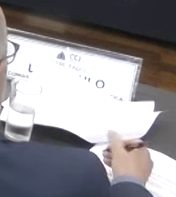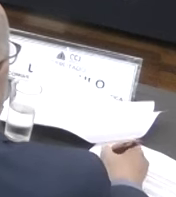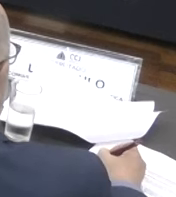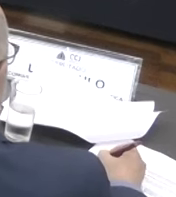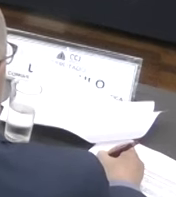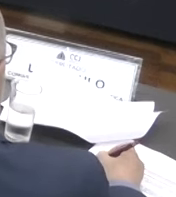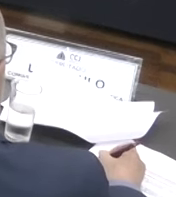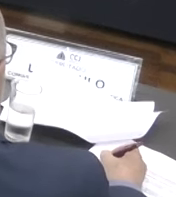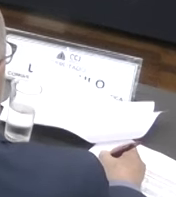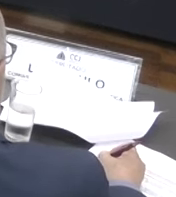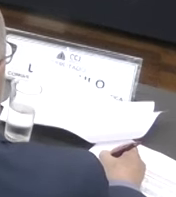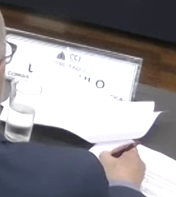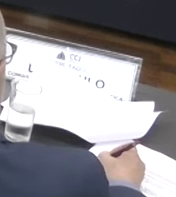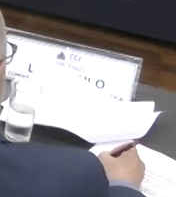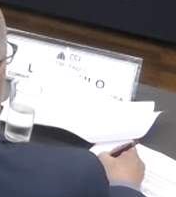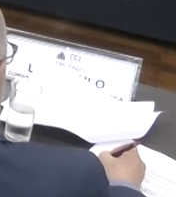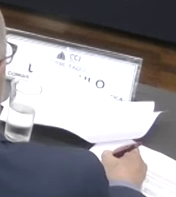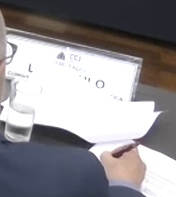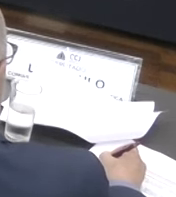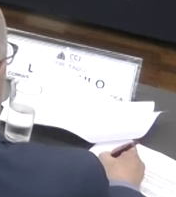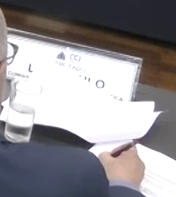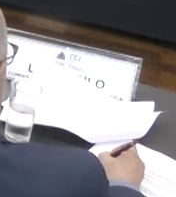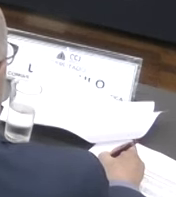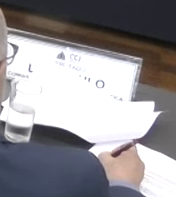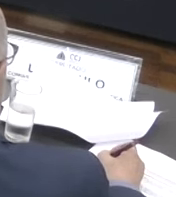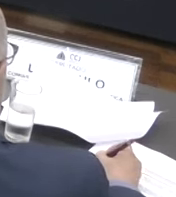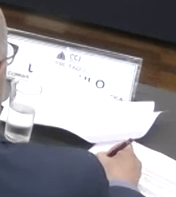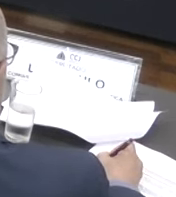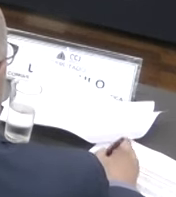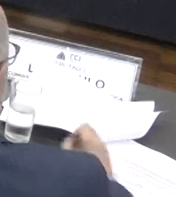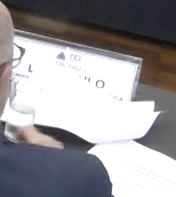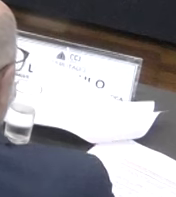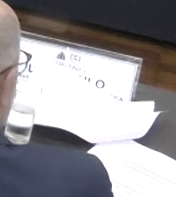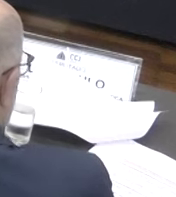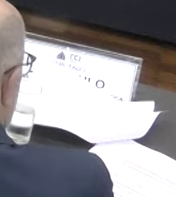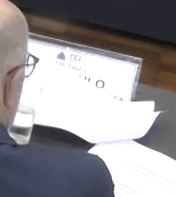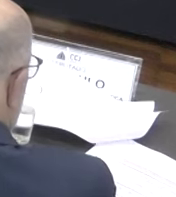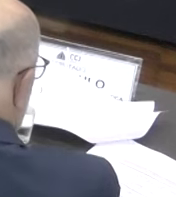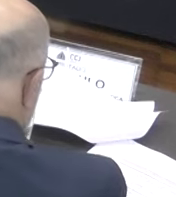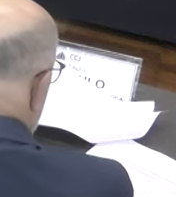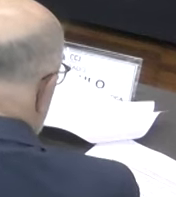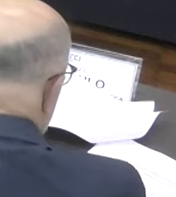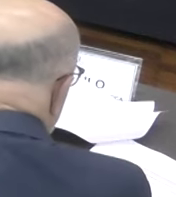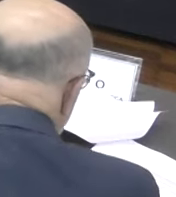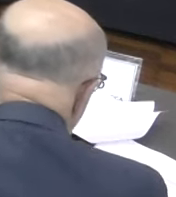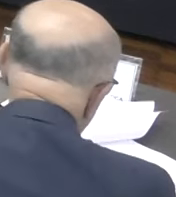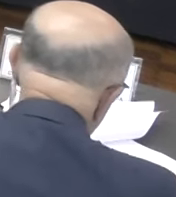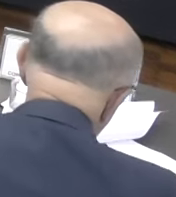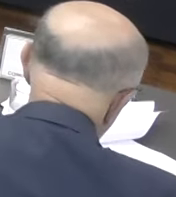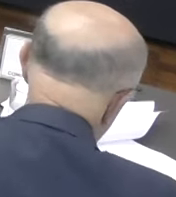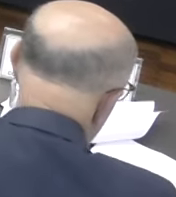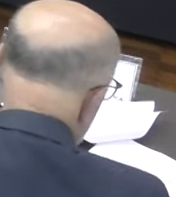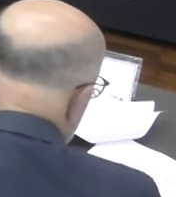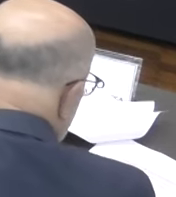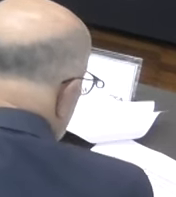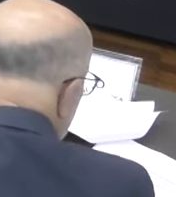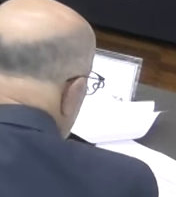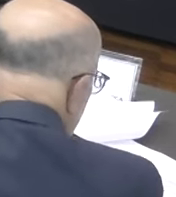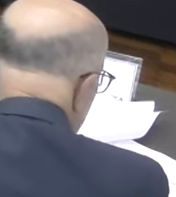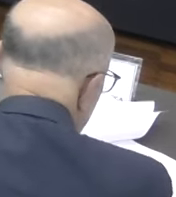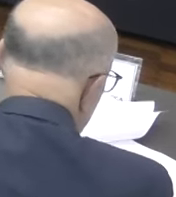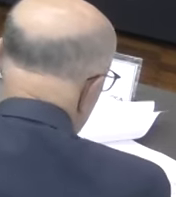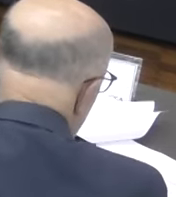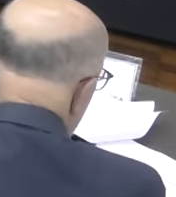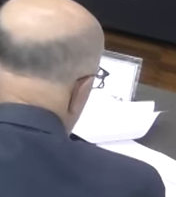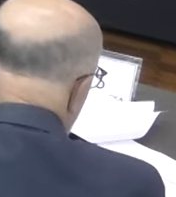Projeto com vista para o gabinete do deputado Luiz Paulo. 9 da pauta, projeto de lei 4.946, de 21, de